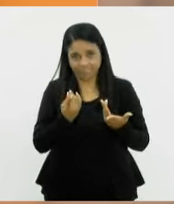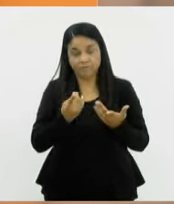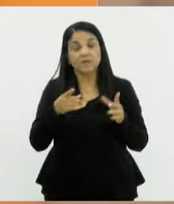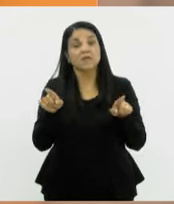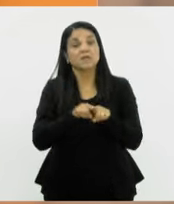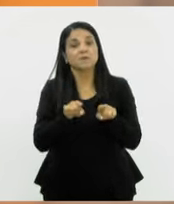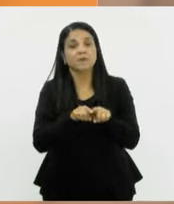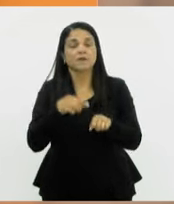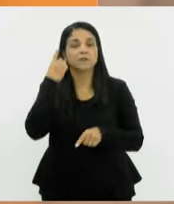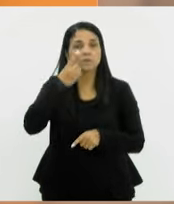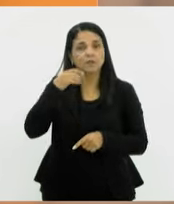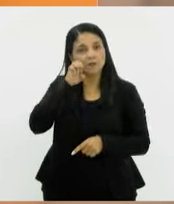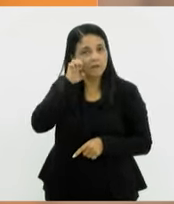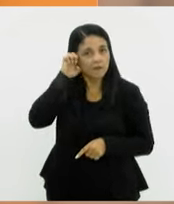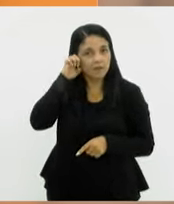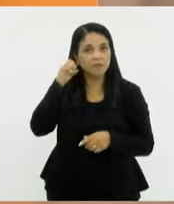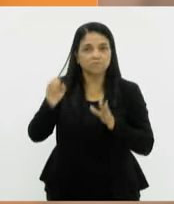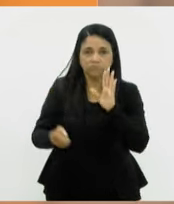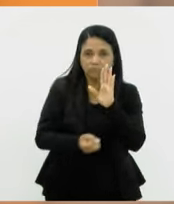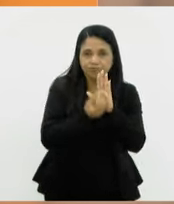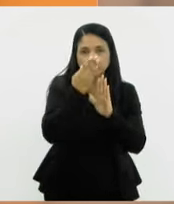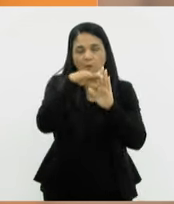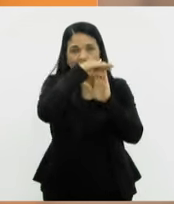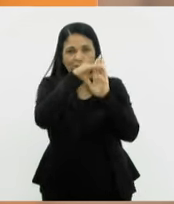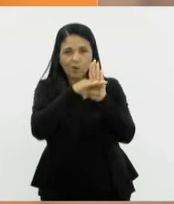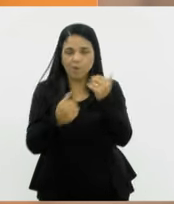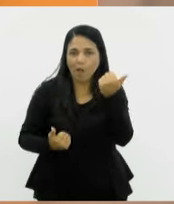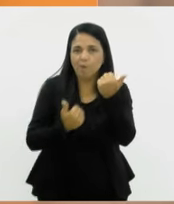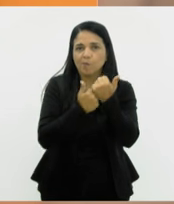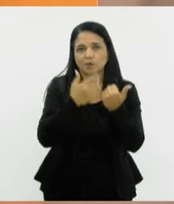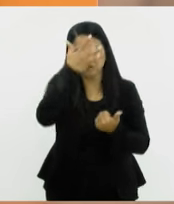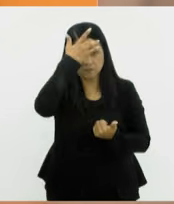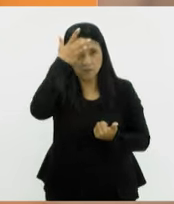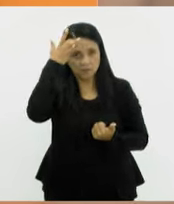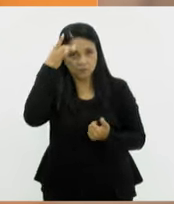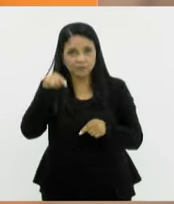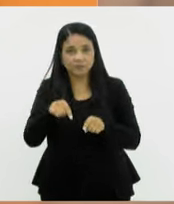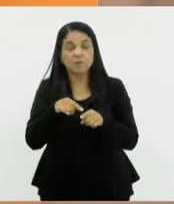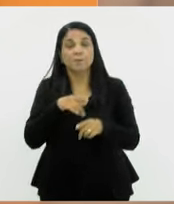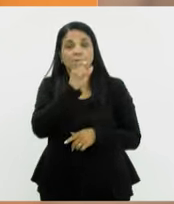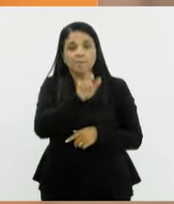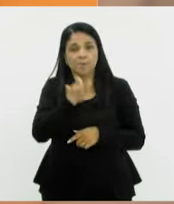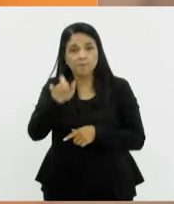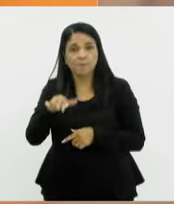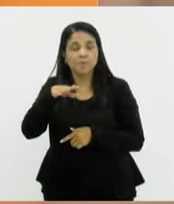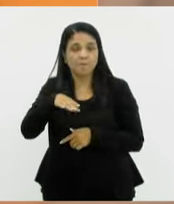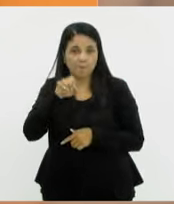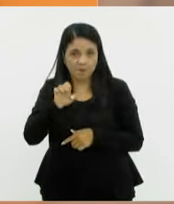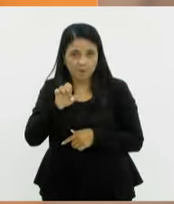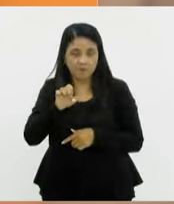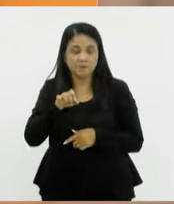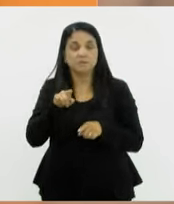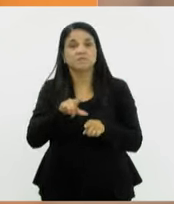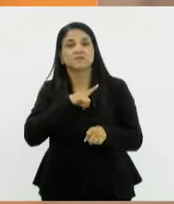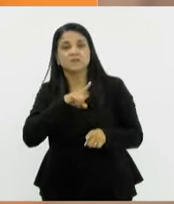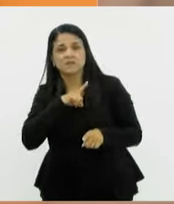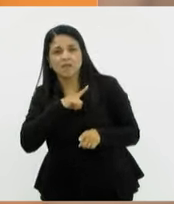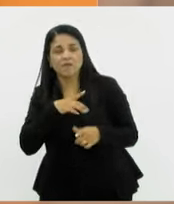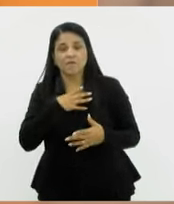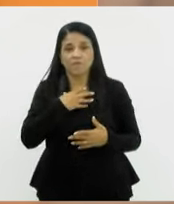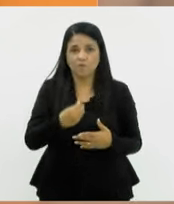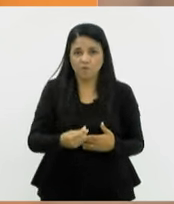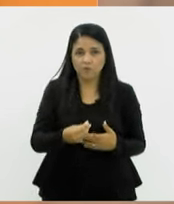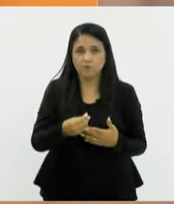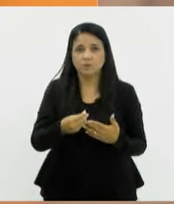Takimoto quer a criação de um programa de apoio à saúde mental para mães atípicas, ou seja, aquelas que têm filhos